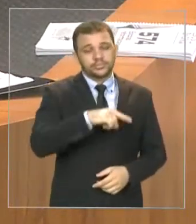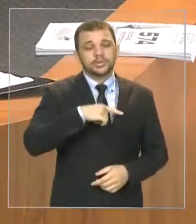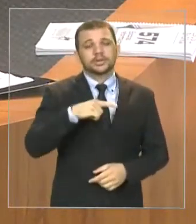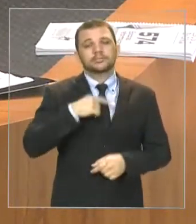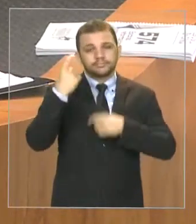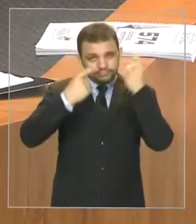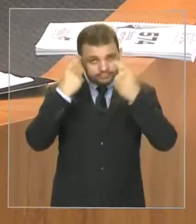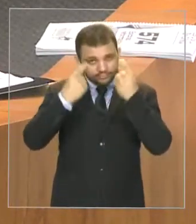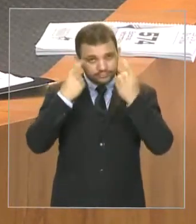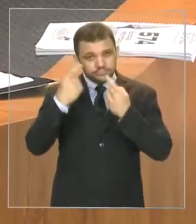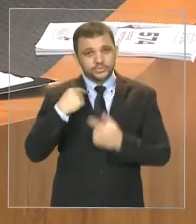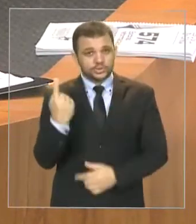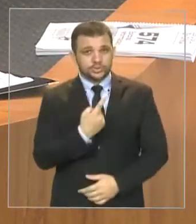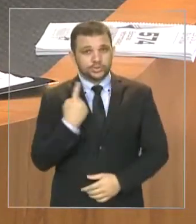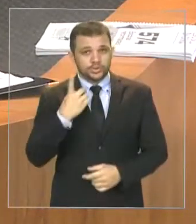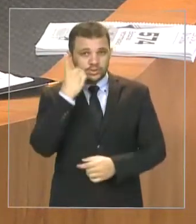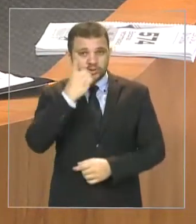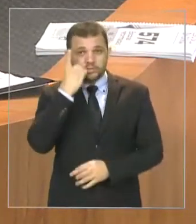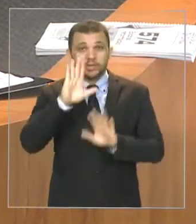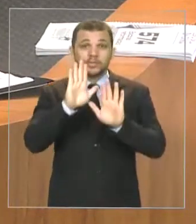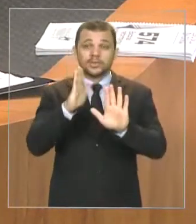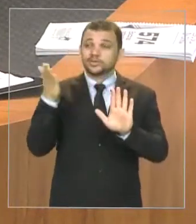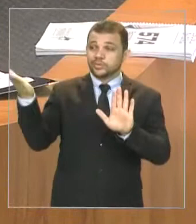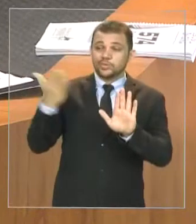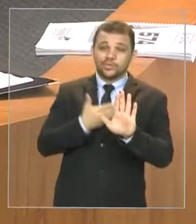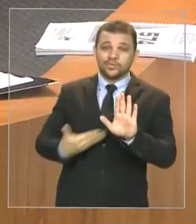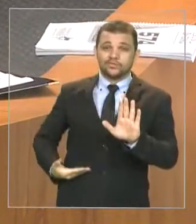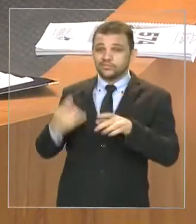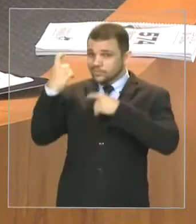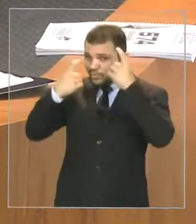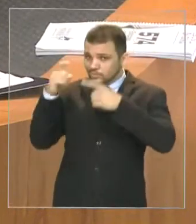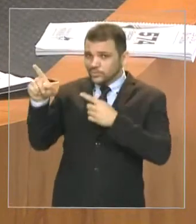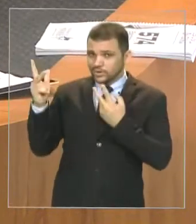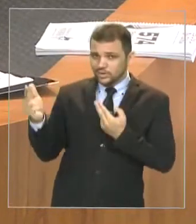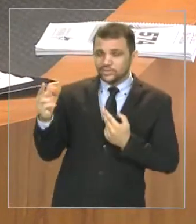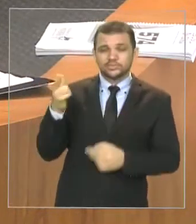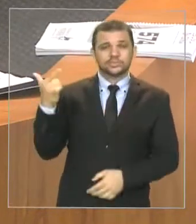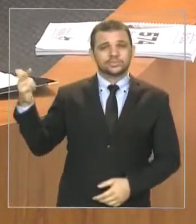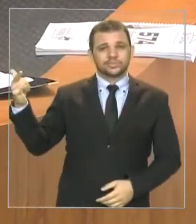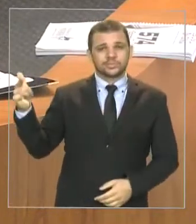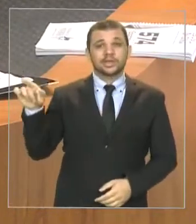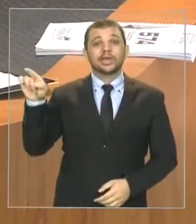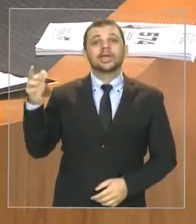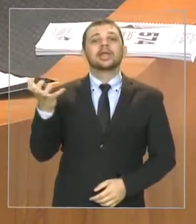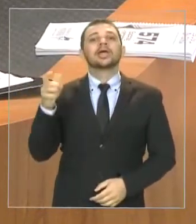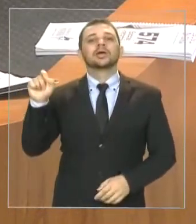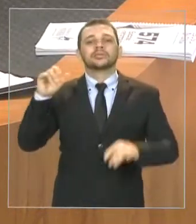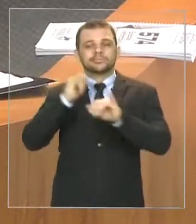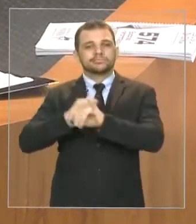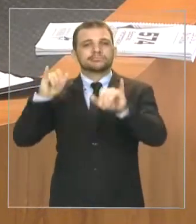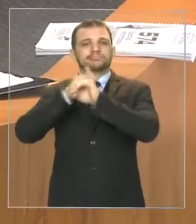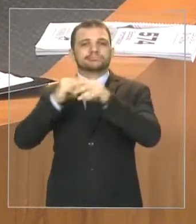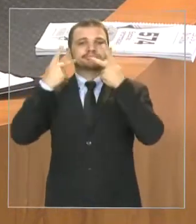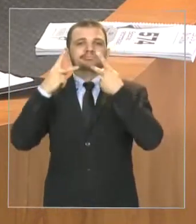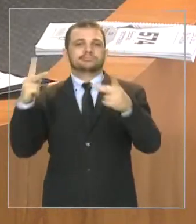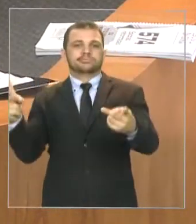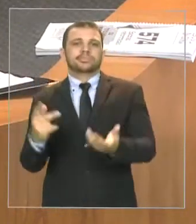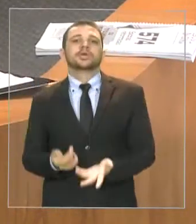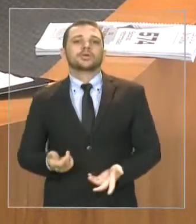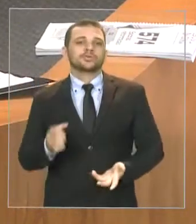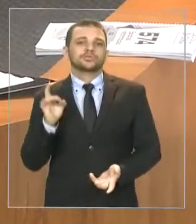governo não está preocupado. O governo está preocupado em aumentar a propaganda, em recolher motos e